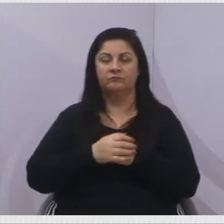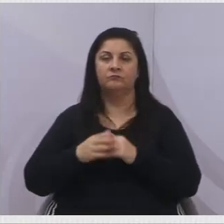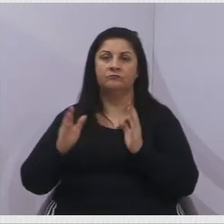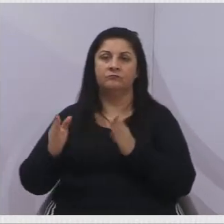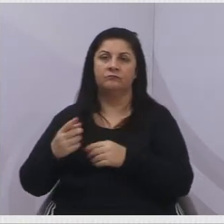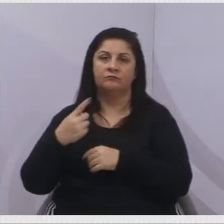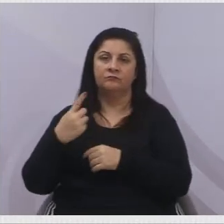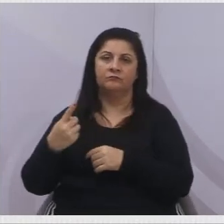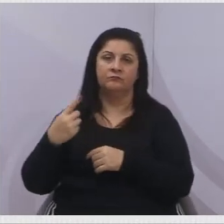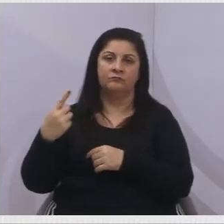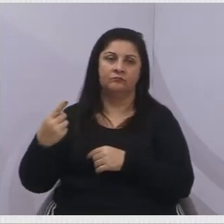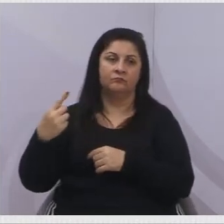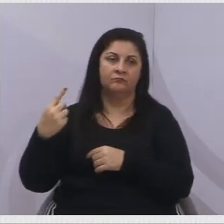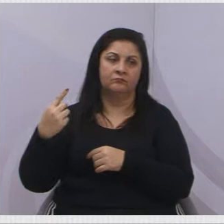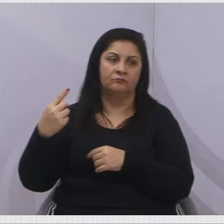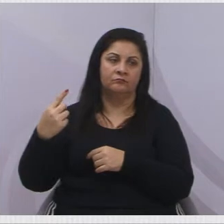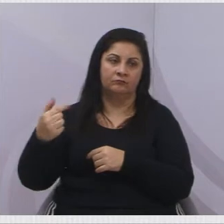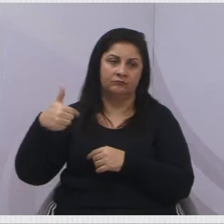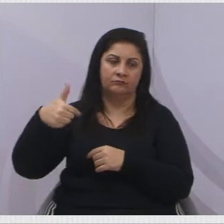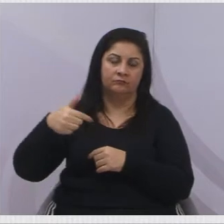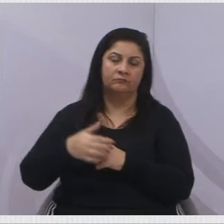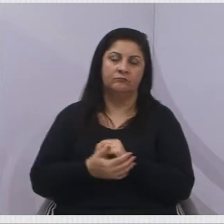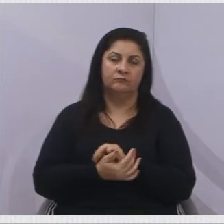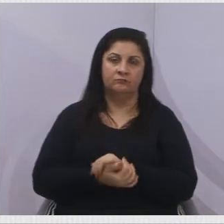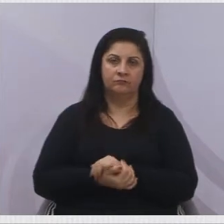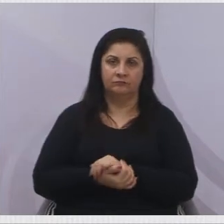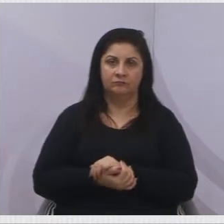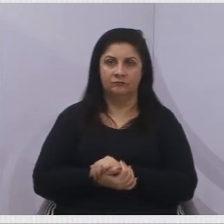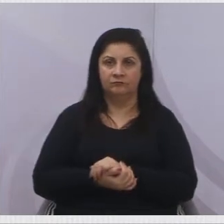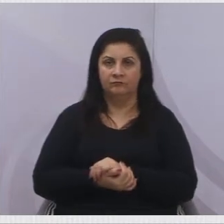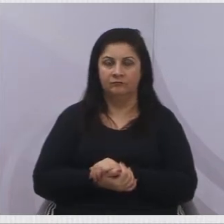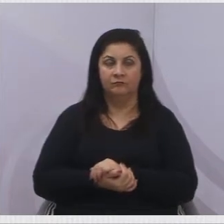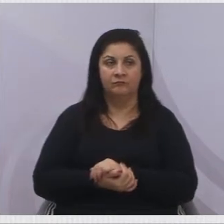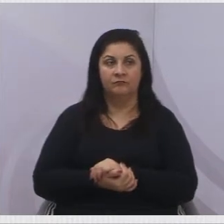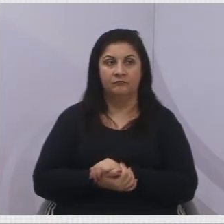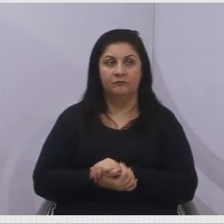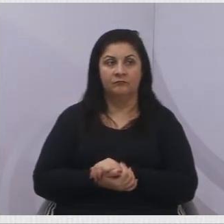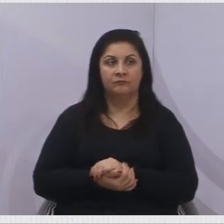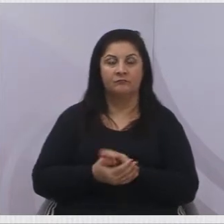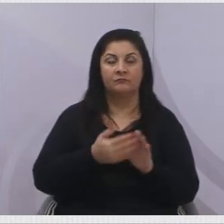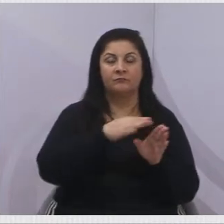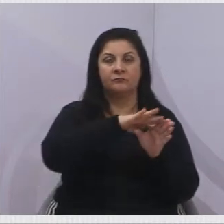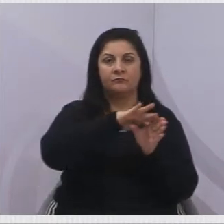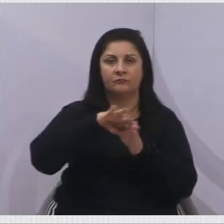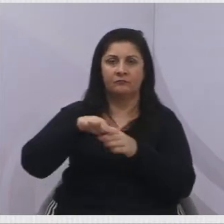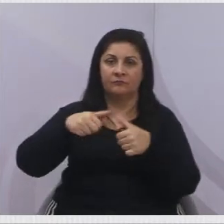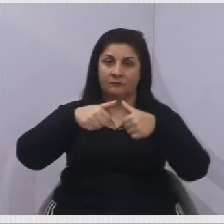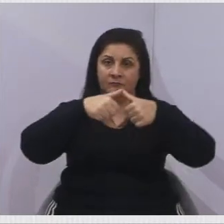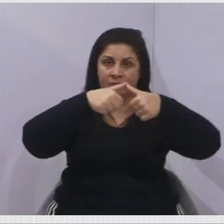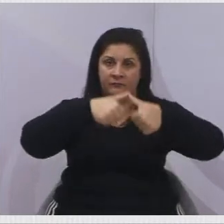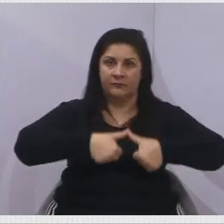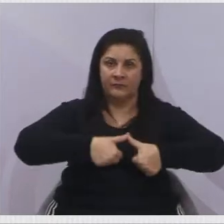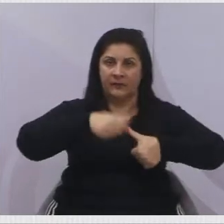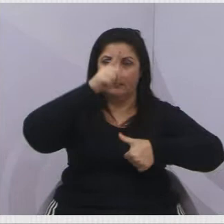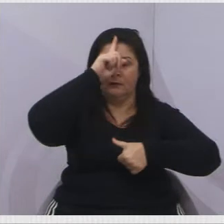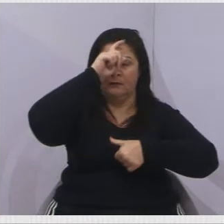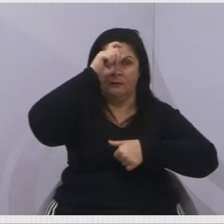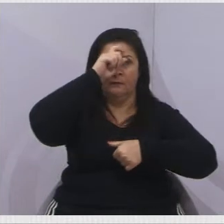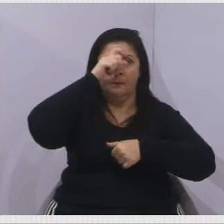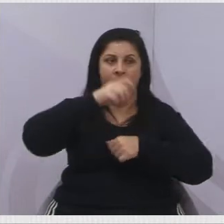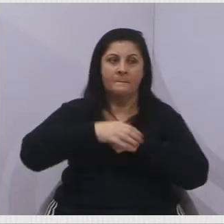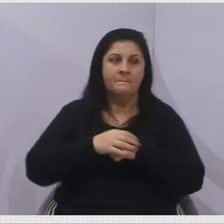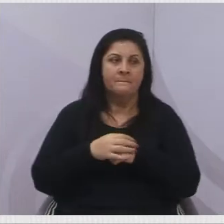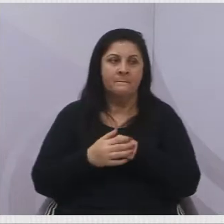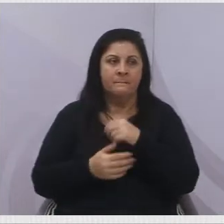2020, 1.117 no ano de 2021. Com relação às internações nos hospitais São